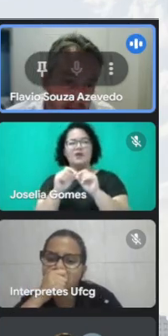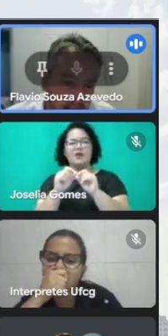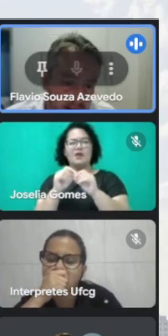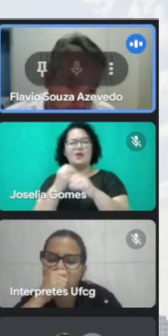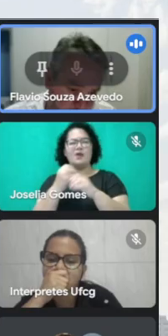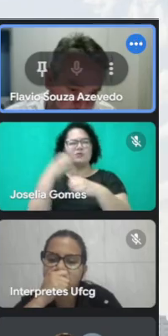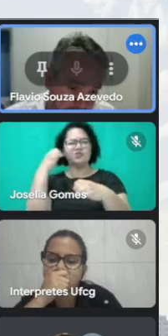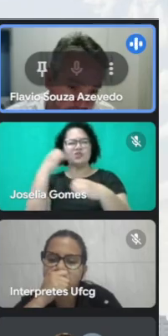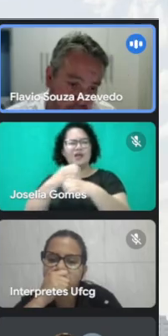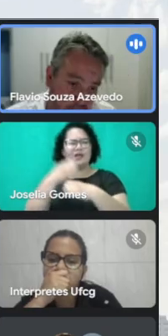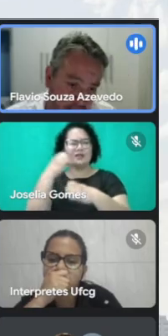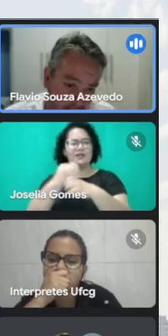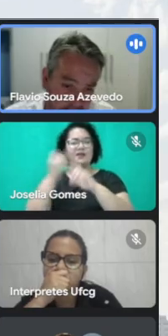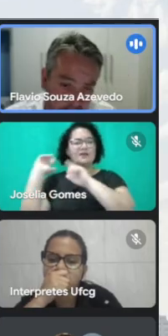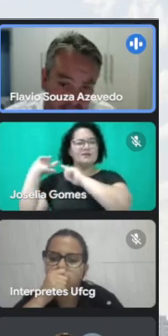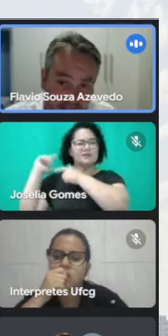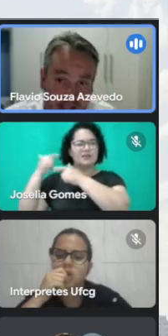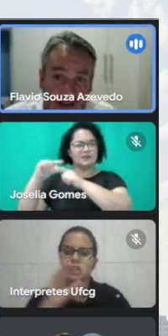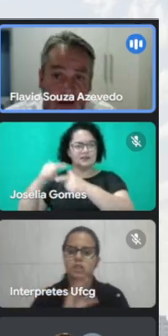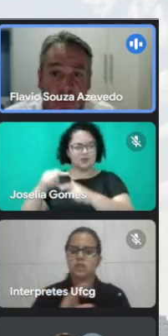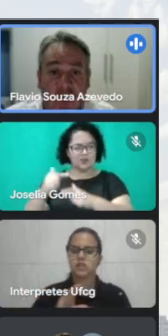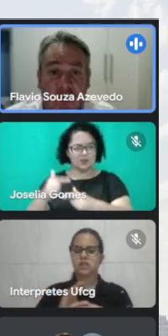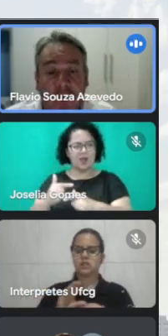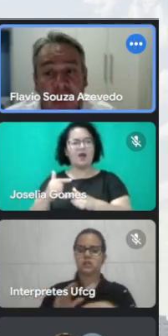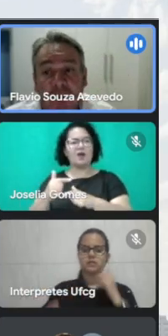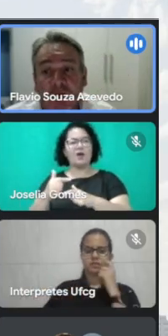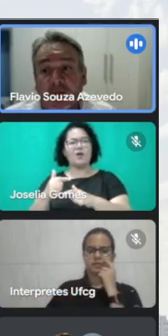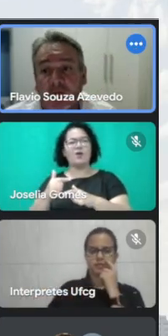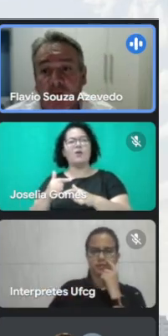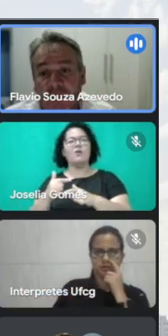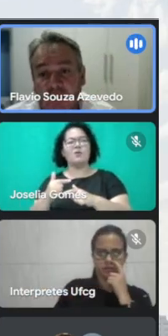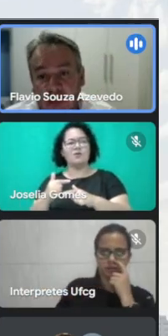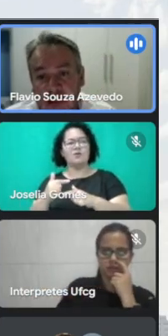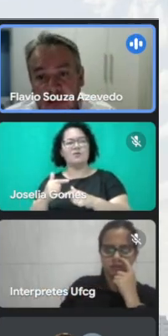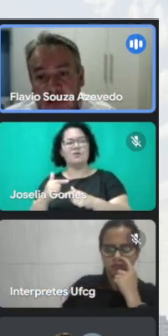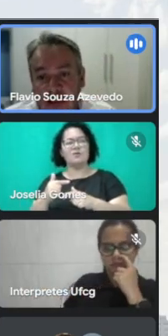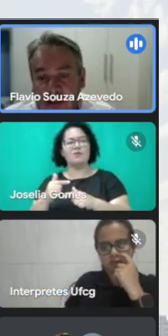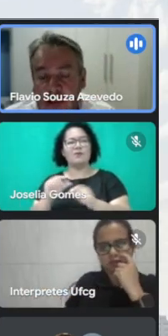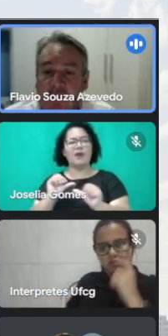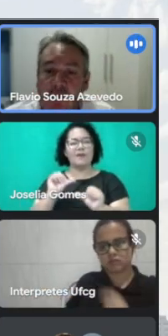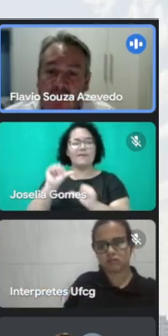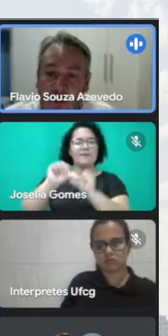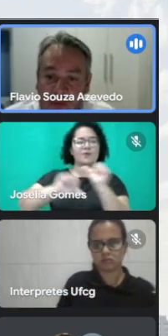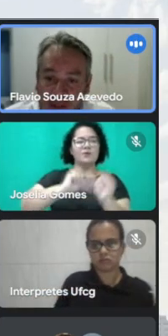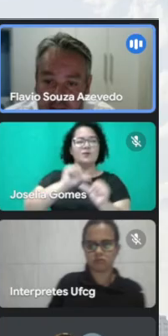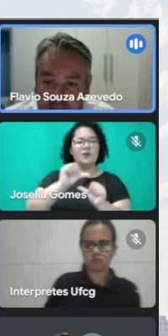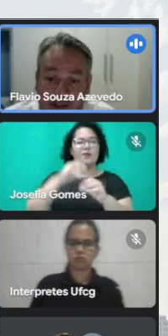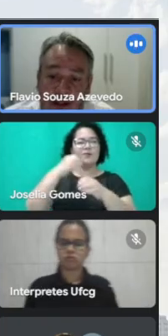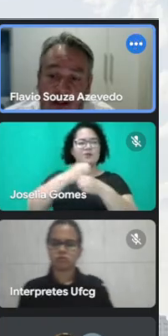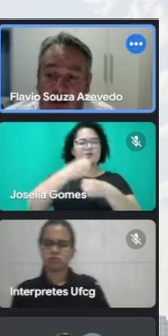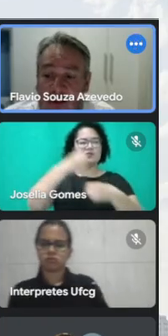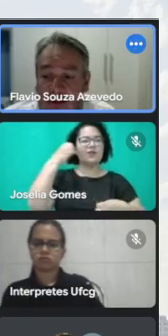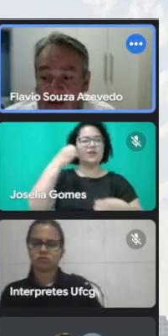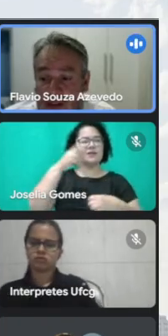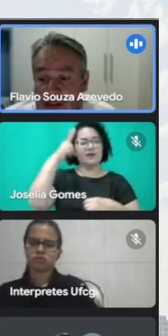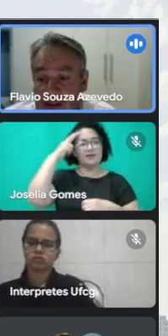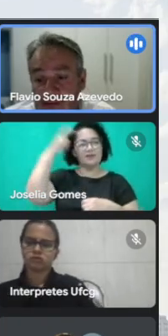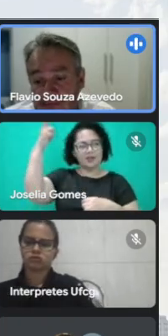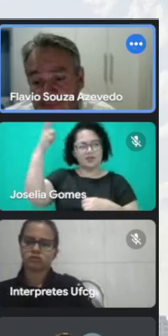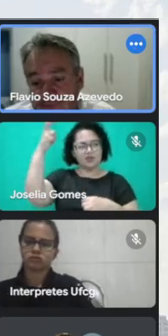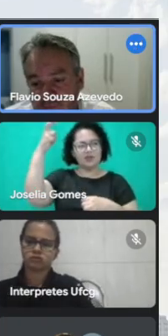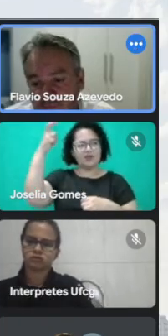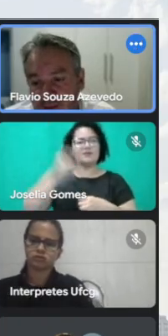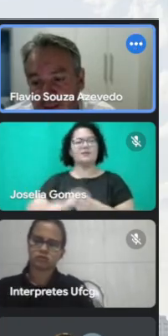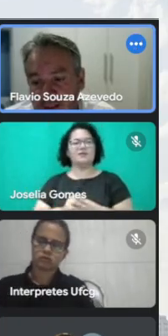uma engenharia que eles chamam de engenharia pesada, para uma engenharia inteligente, o software engineering, ou